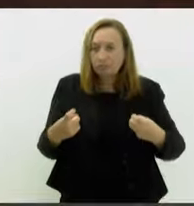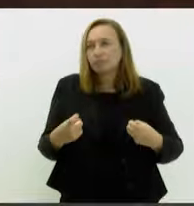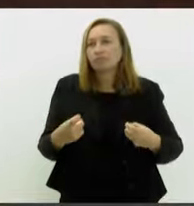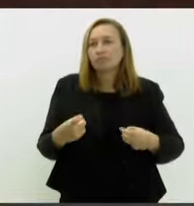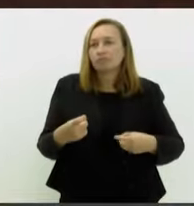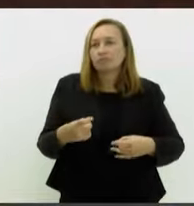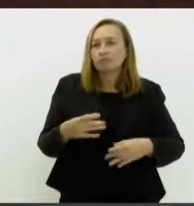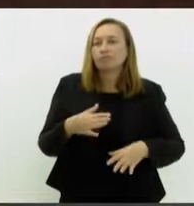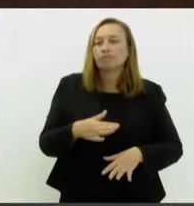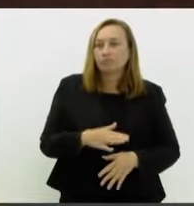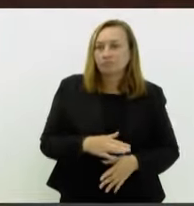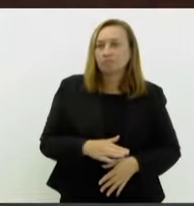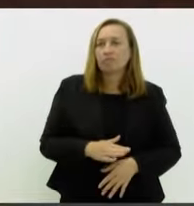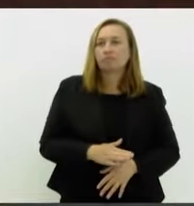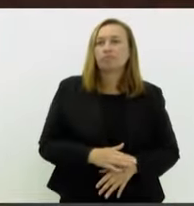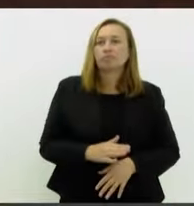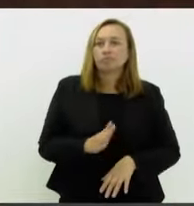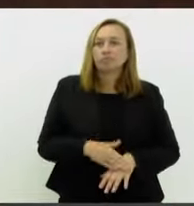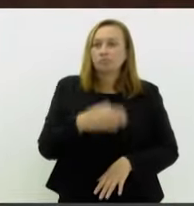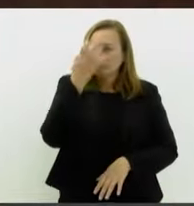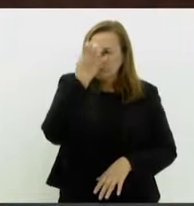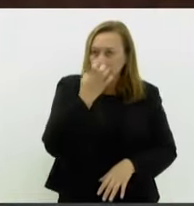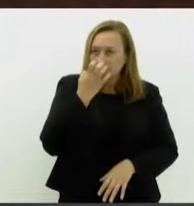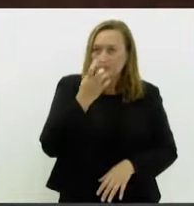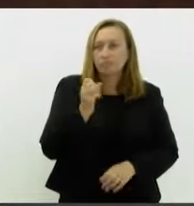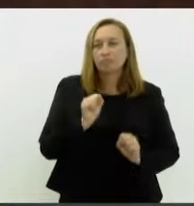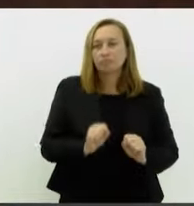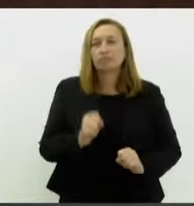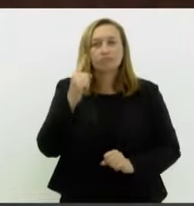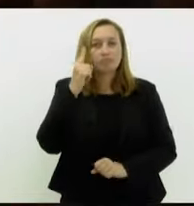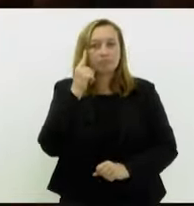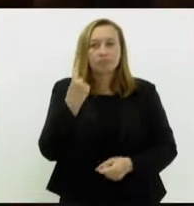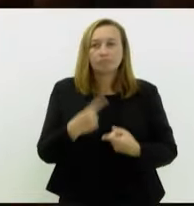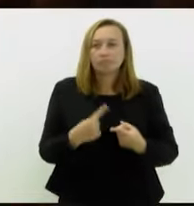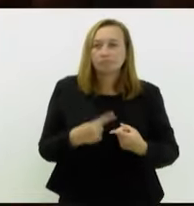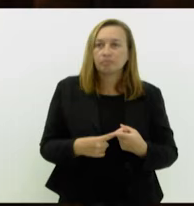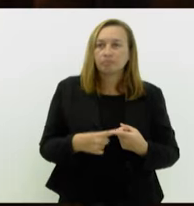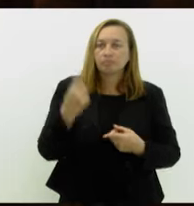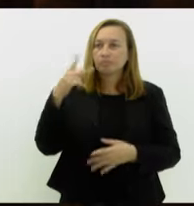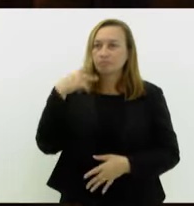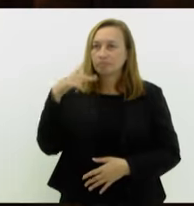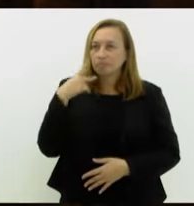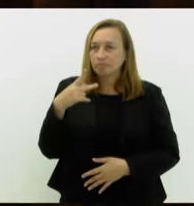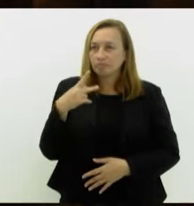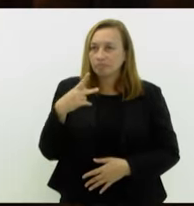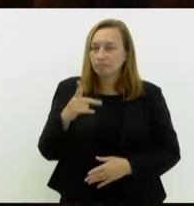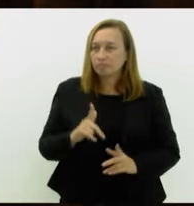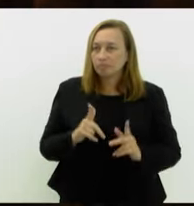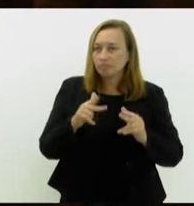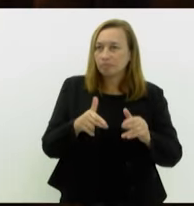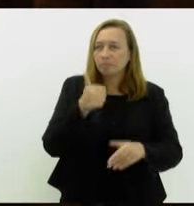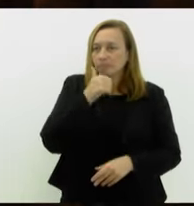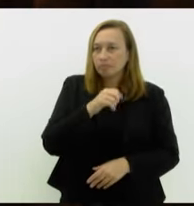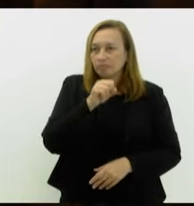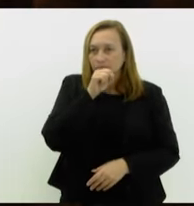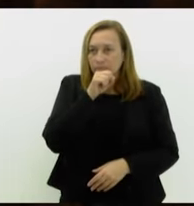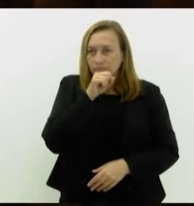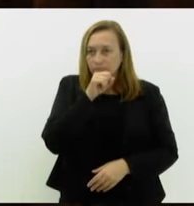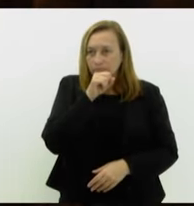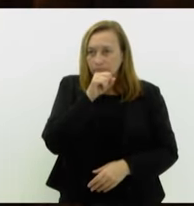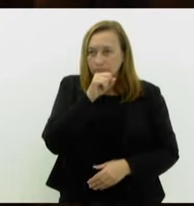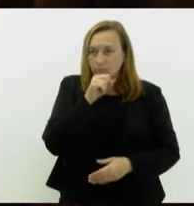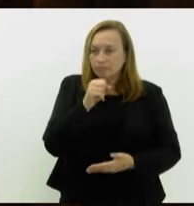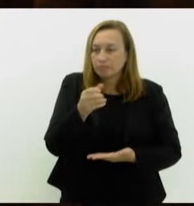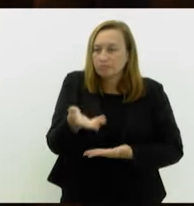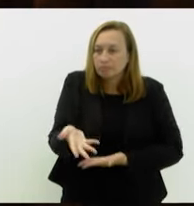mais agressiva que se pode pensar porque a política é como a mãe dela partimos